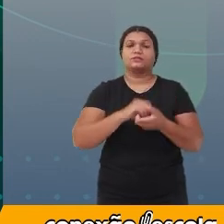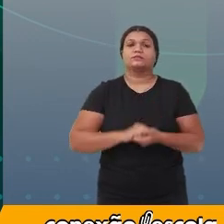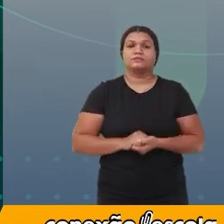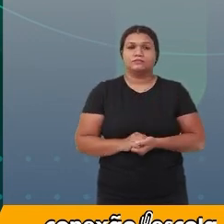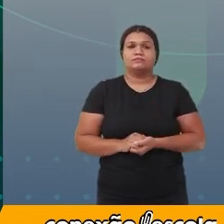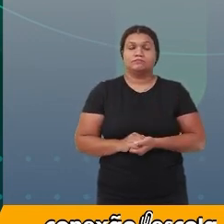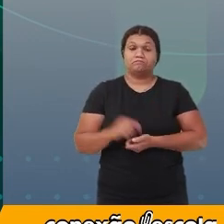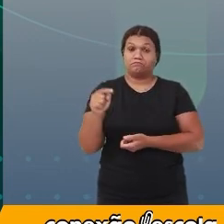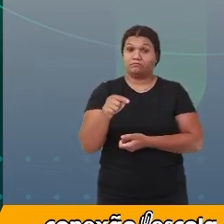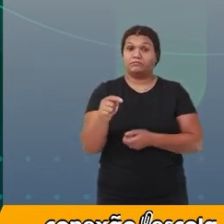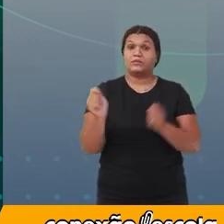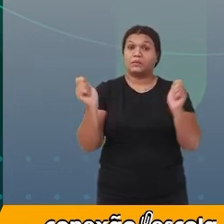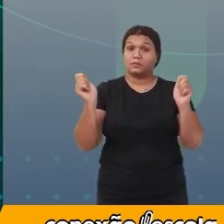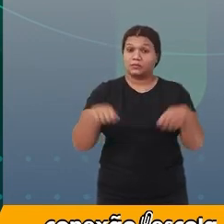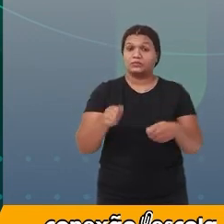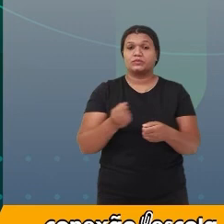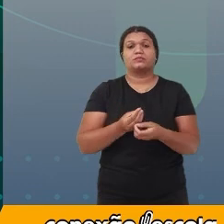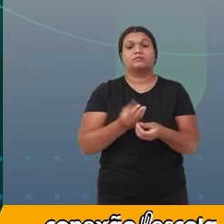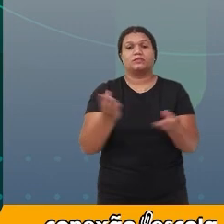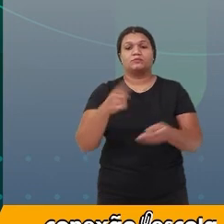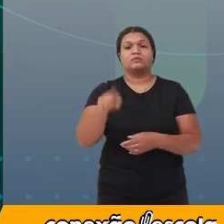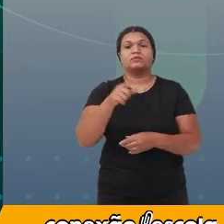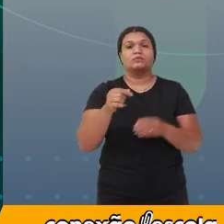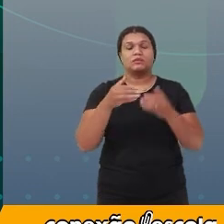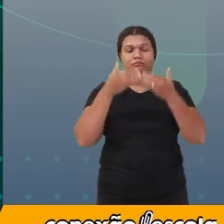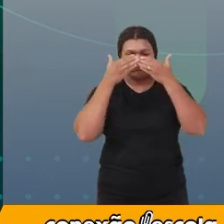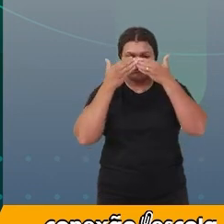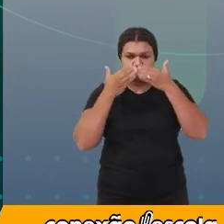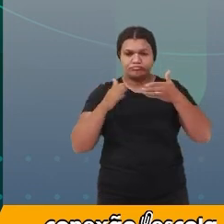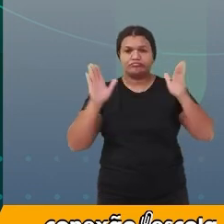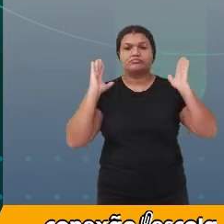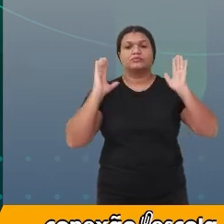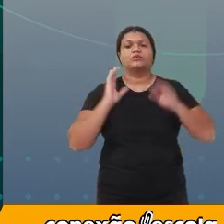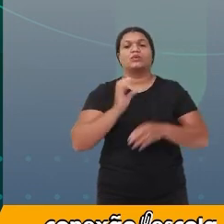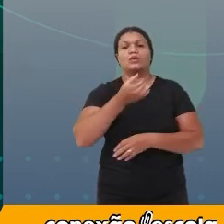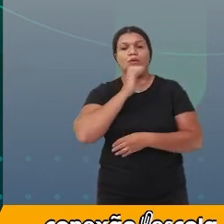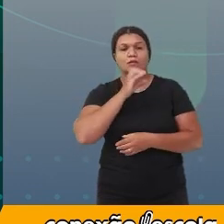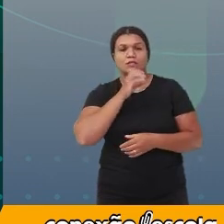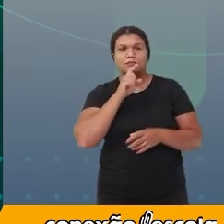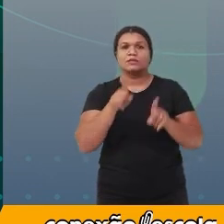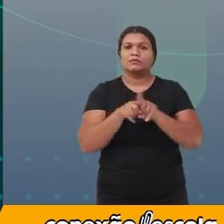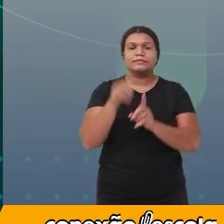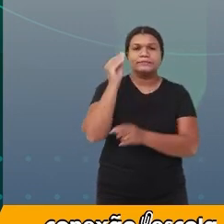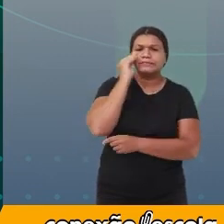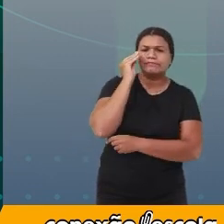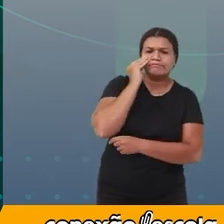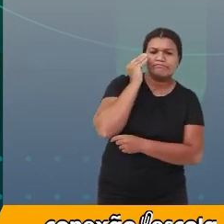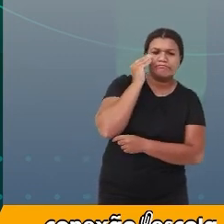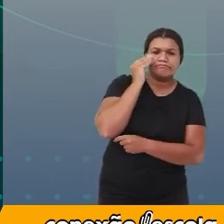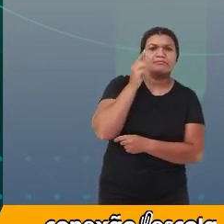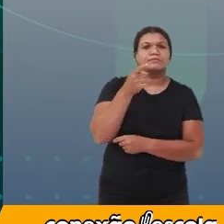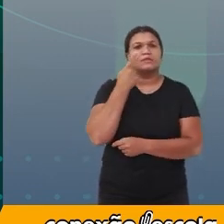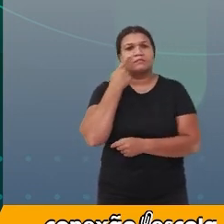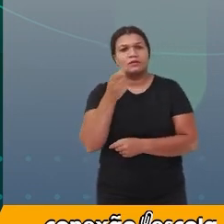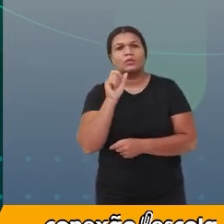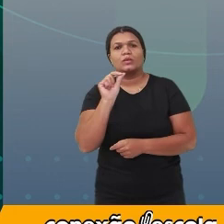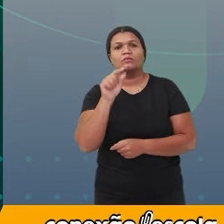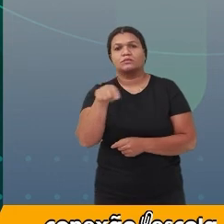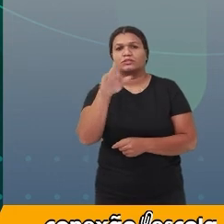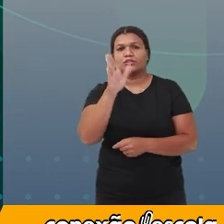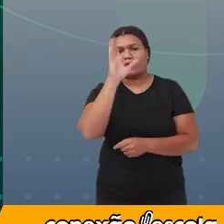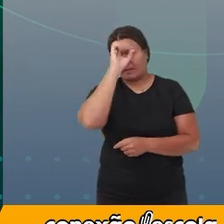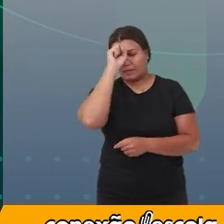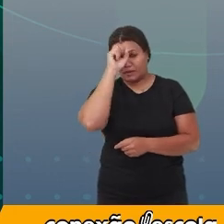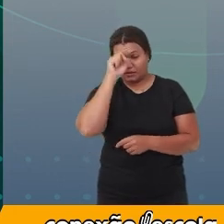atividades. Isso possibilita que você amplie os seus conhecimentos e teste, verificando aquilo que você